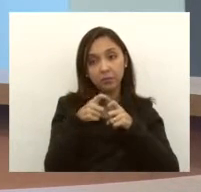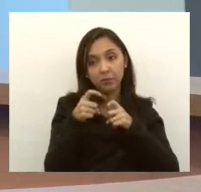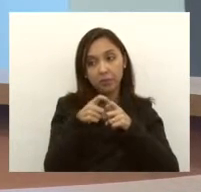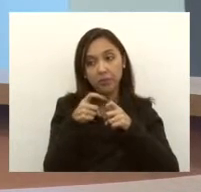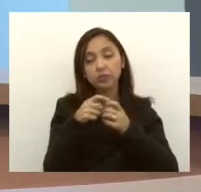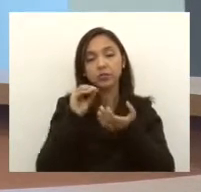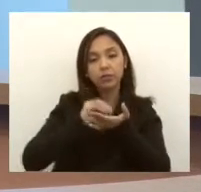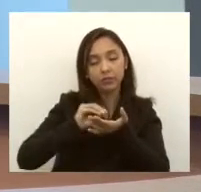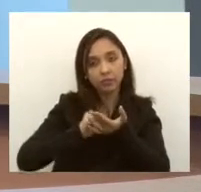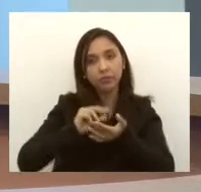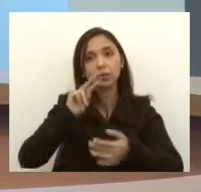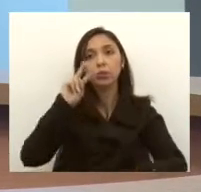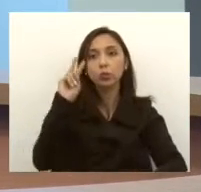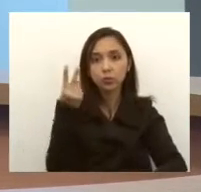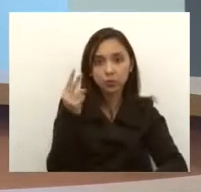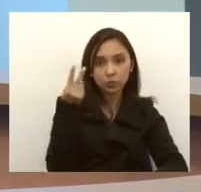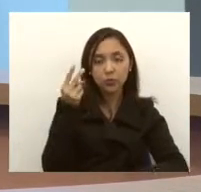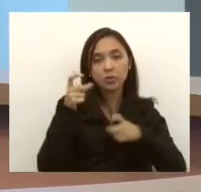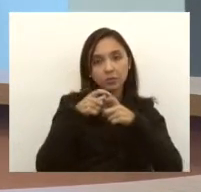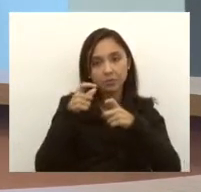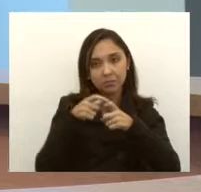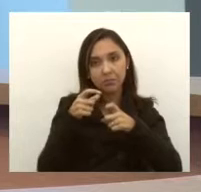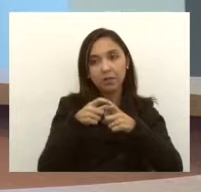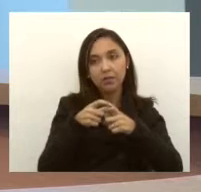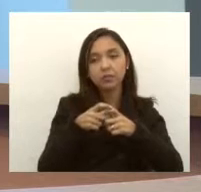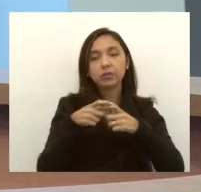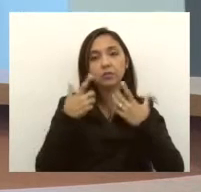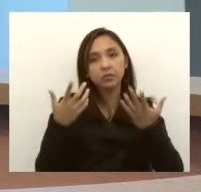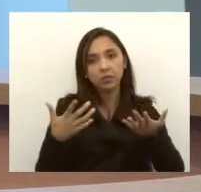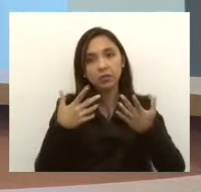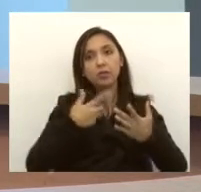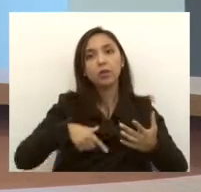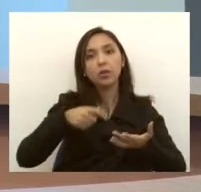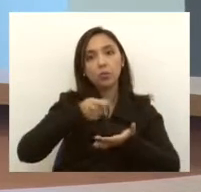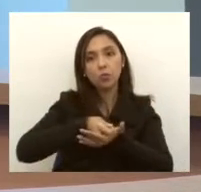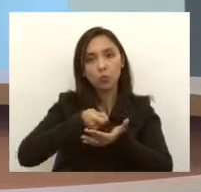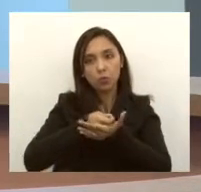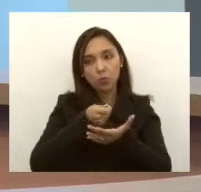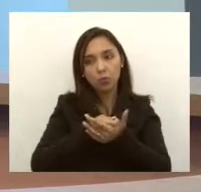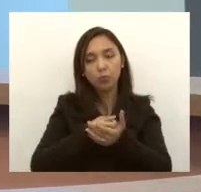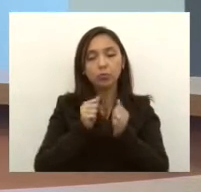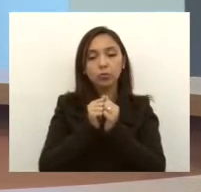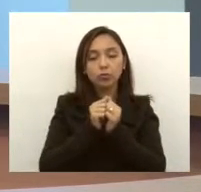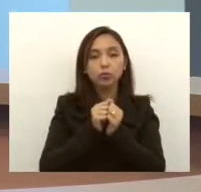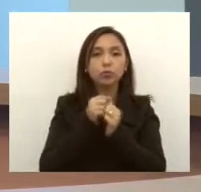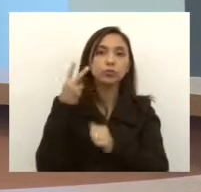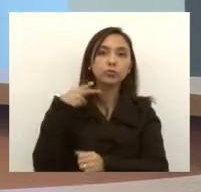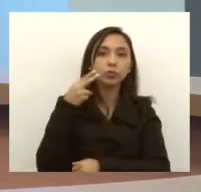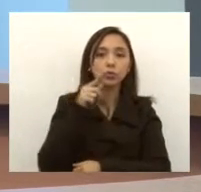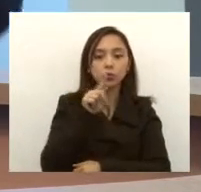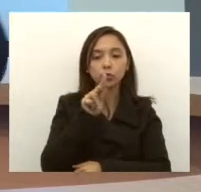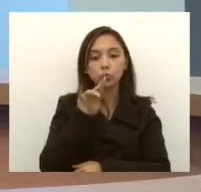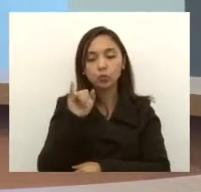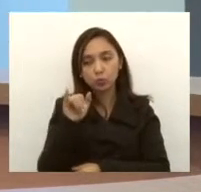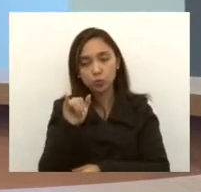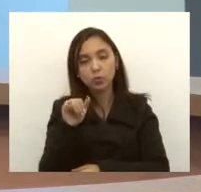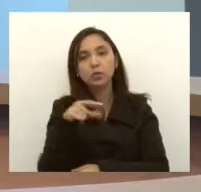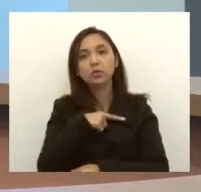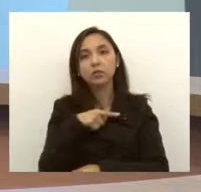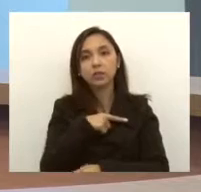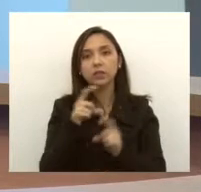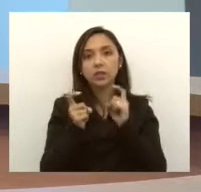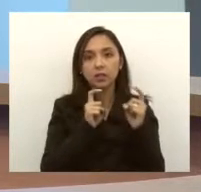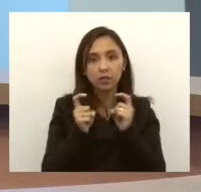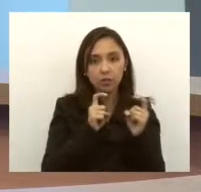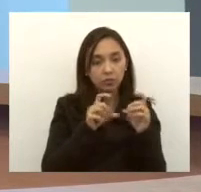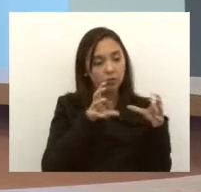Está faltando dois médicos generalistas também. Então, estarei cobrando, junto com o vereador Guti, tá? E vai ter uma reunião